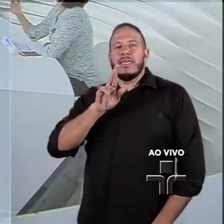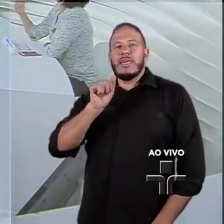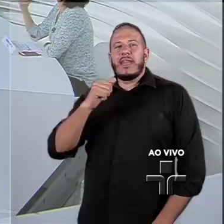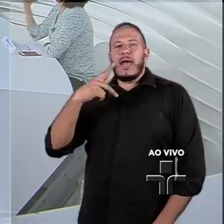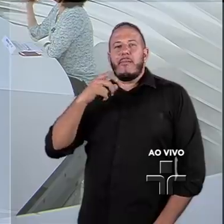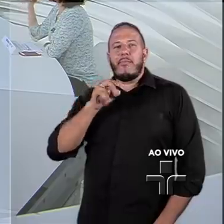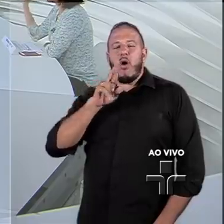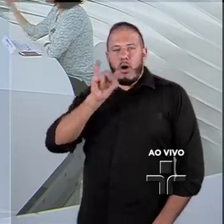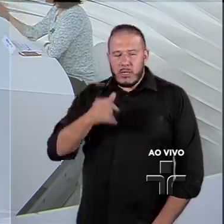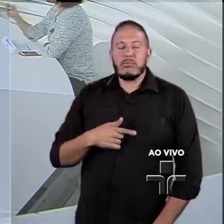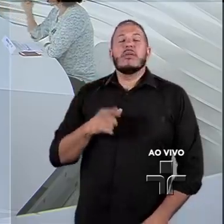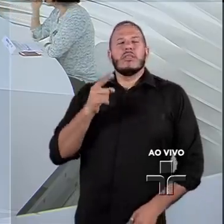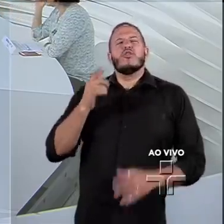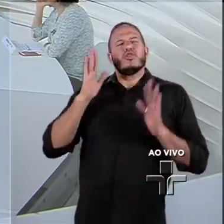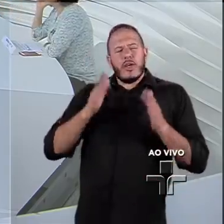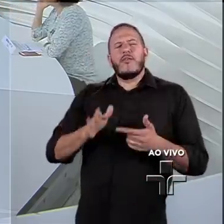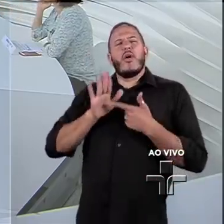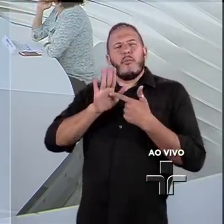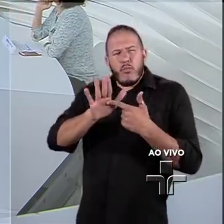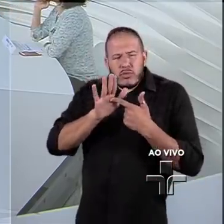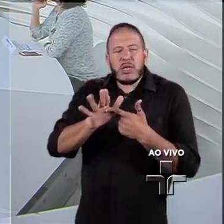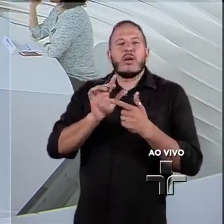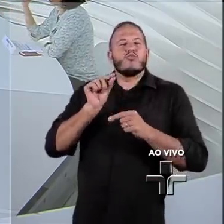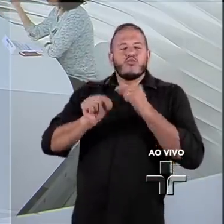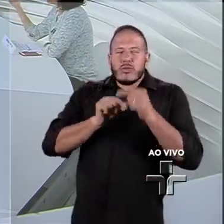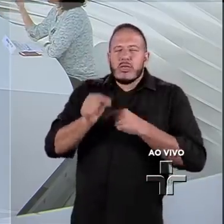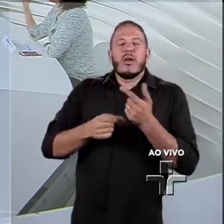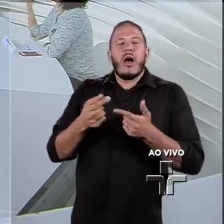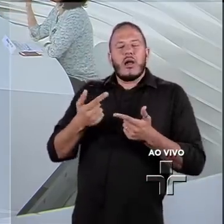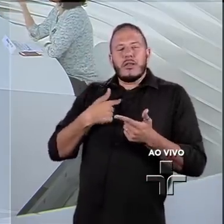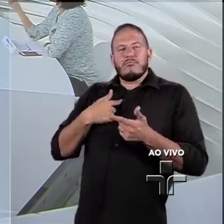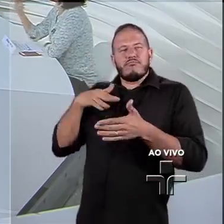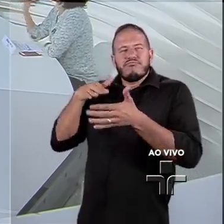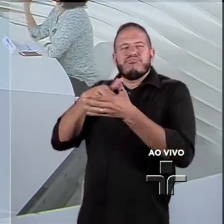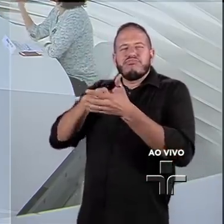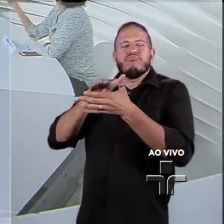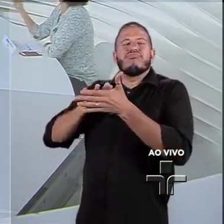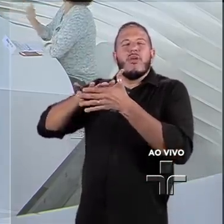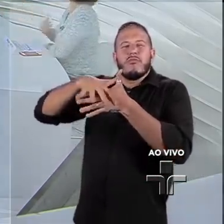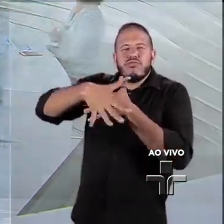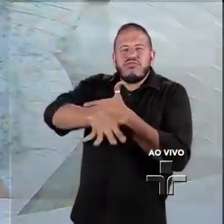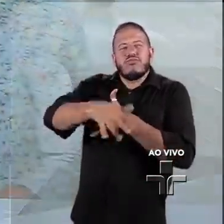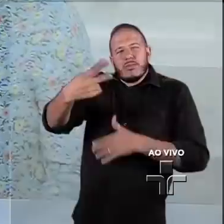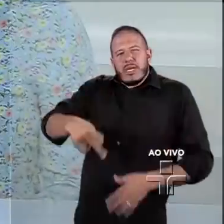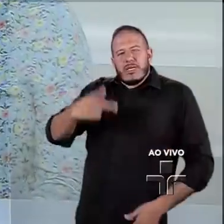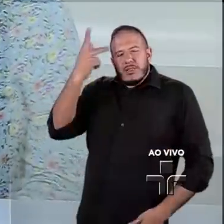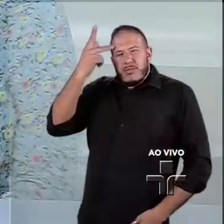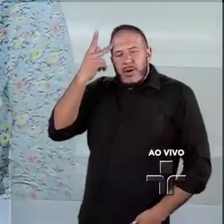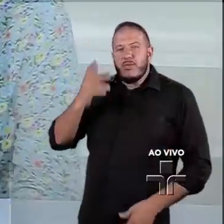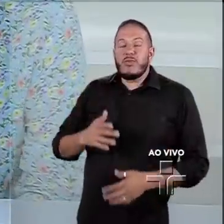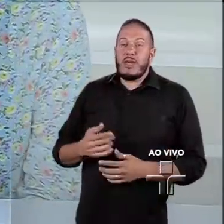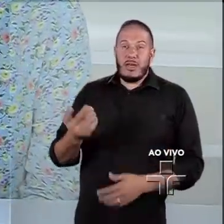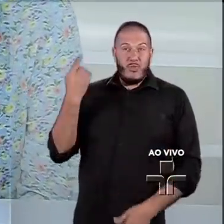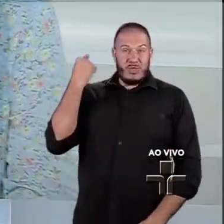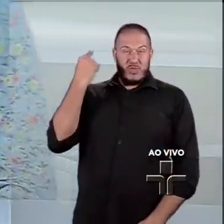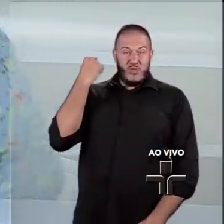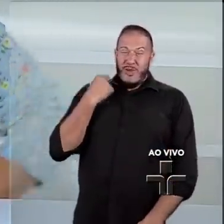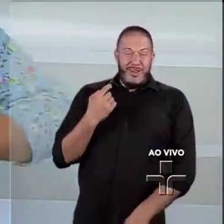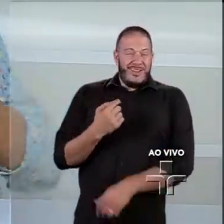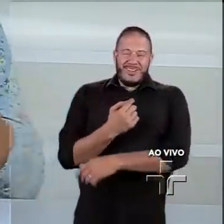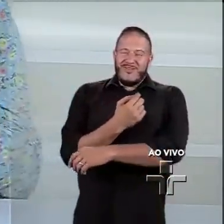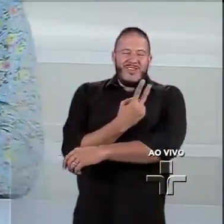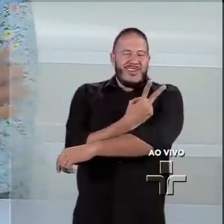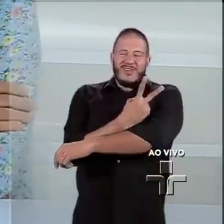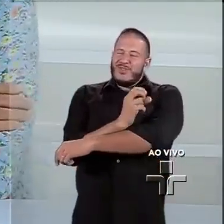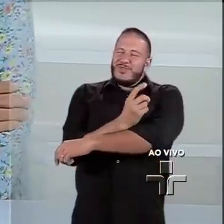Meio Ambiente, o que foi observado nas barragens que estão aqui no estado de São Paulo? Eu saí da Secretaria do Meio Ambiente em 2014. Sim,